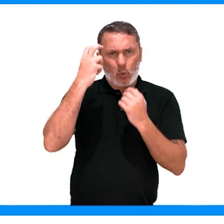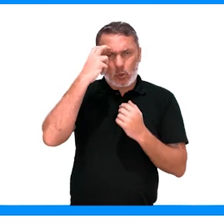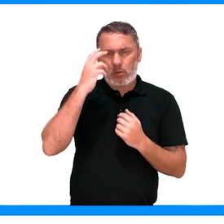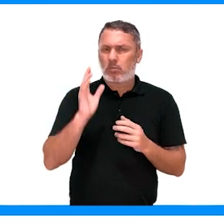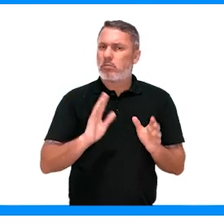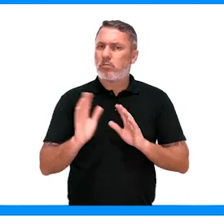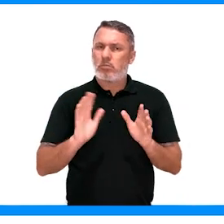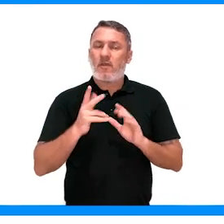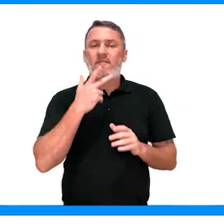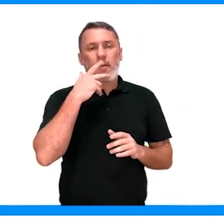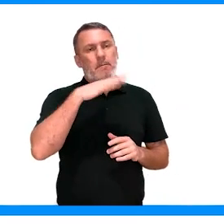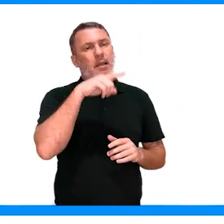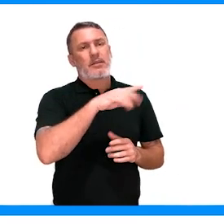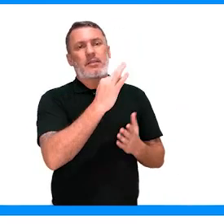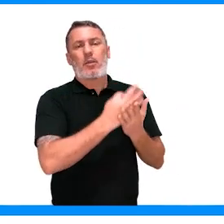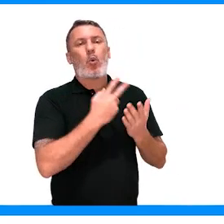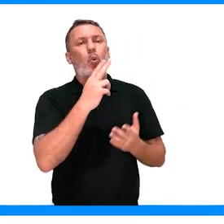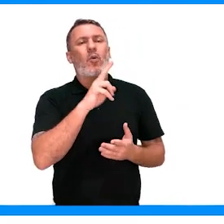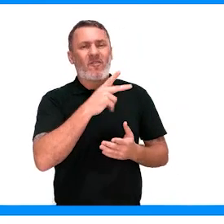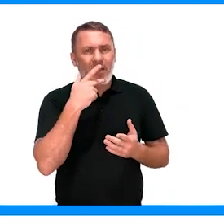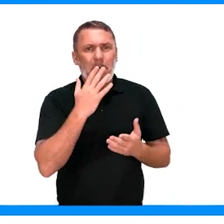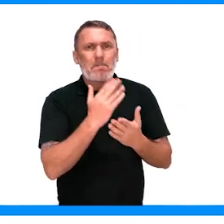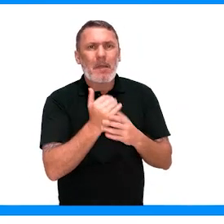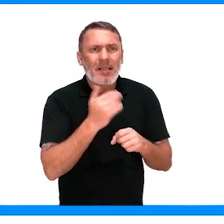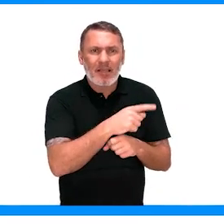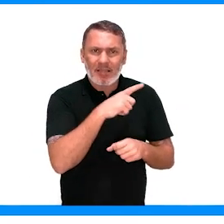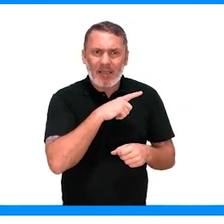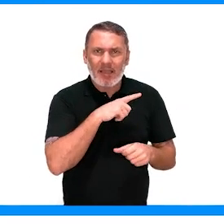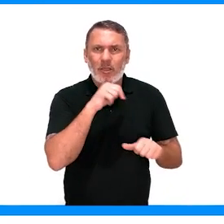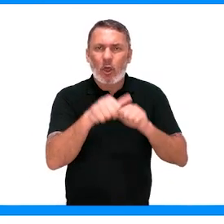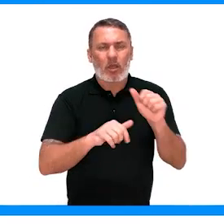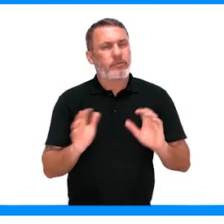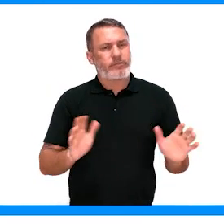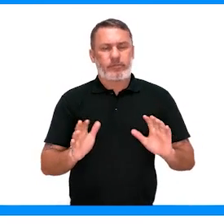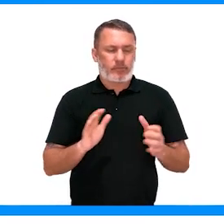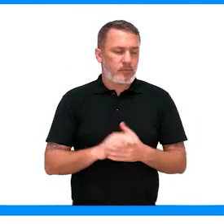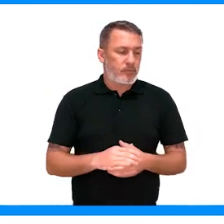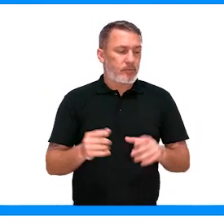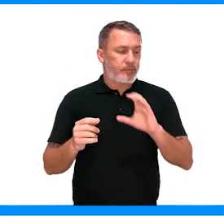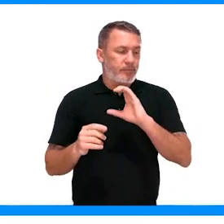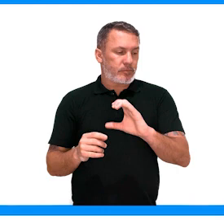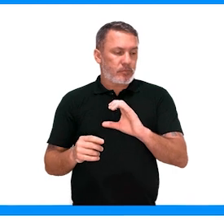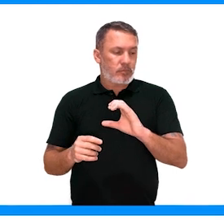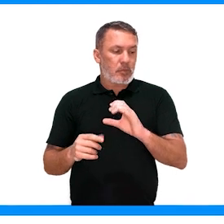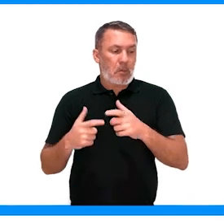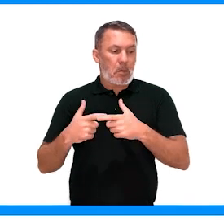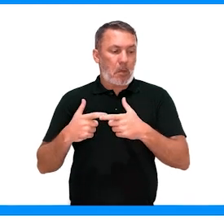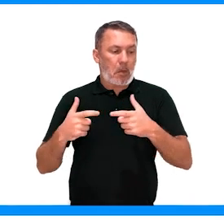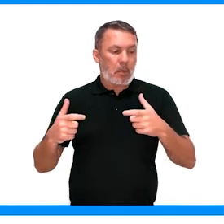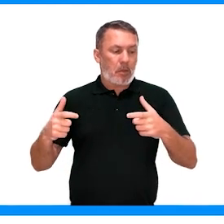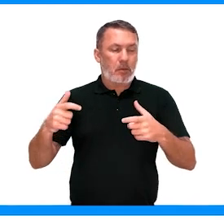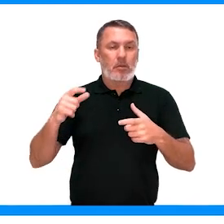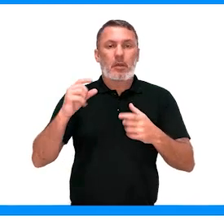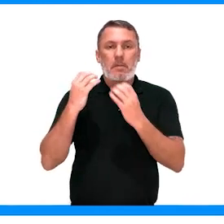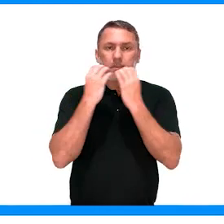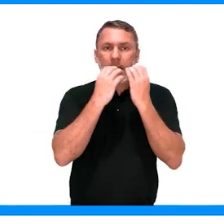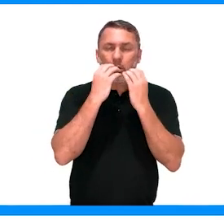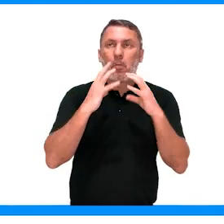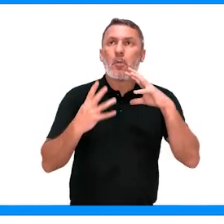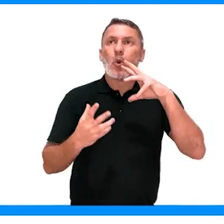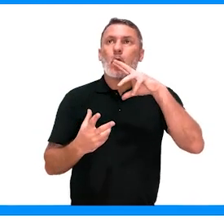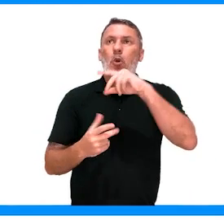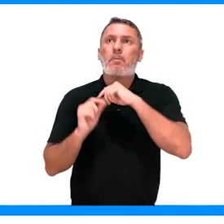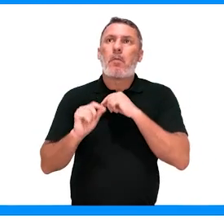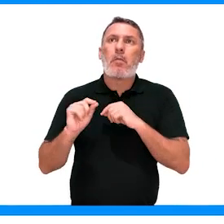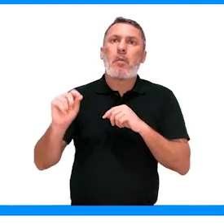lá eles utilizavam muito o milho. Não falou em momento nenhum que trocou pela batata. Expandiram o cultivo do milho para outras